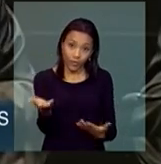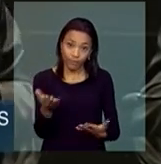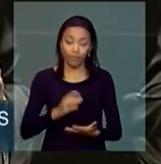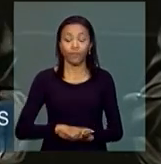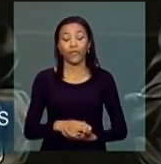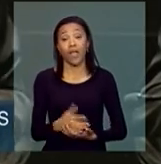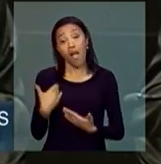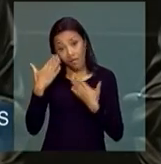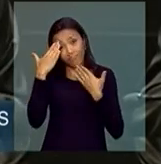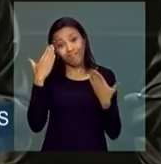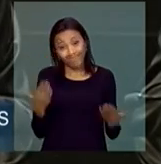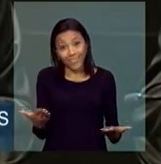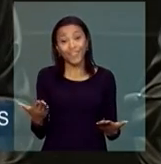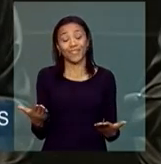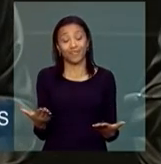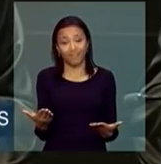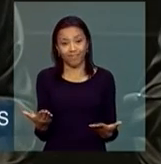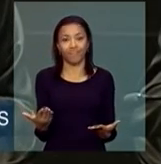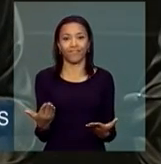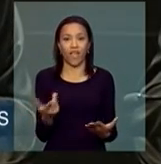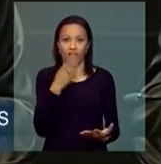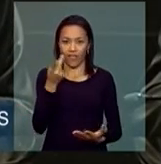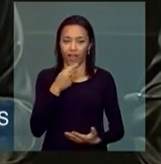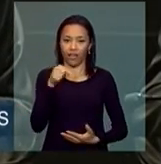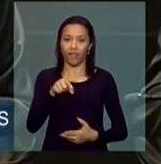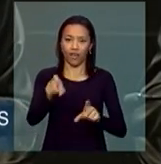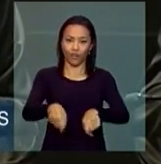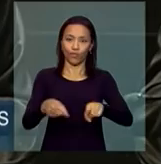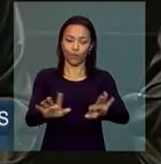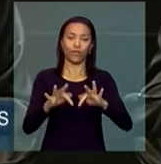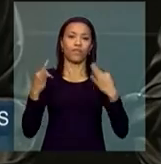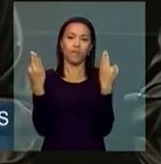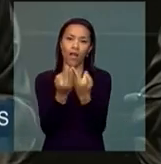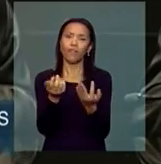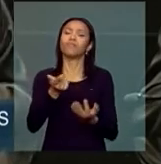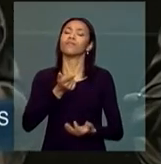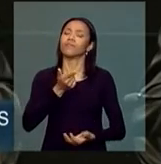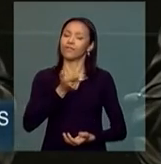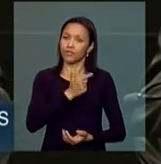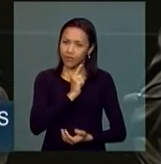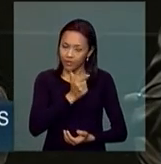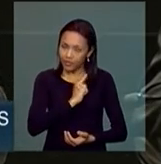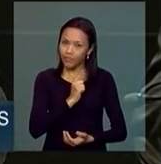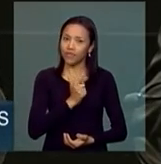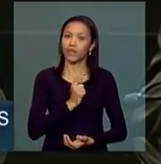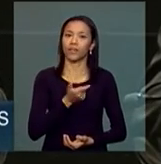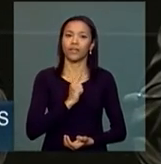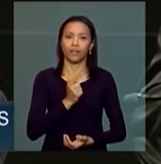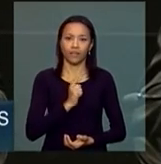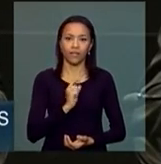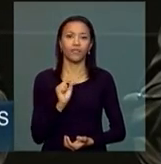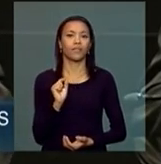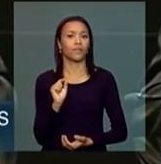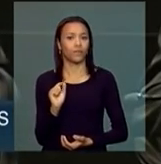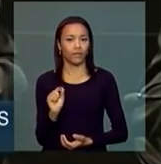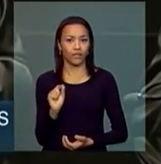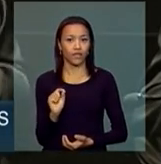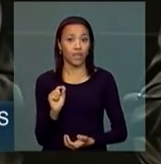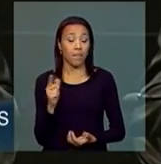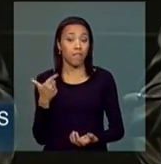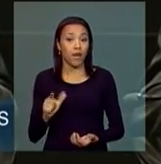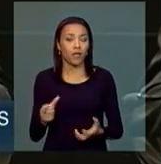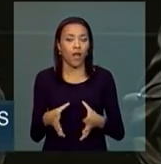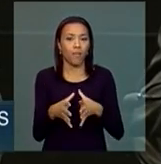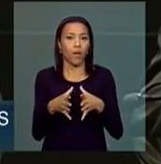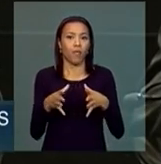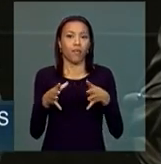queria agradecer muito, dizer que a agricultura familiar tem, sim, necessidade, doutor Osmar, de